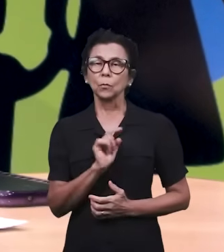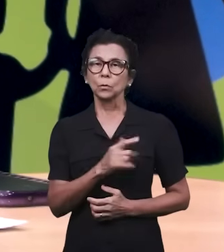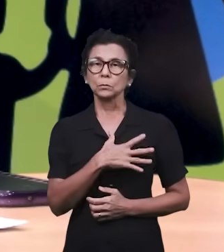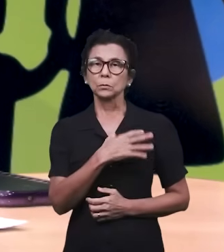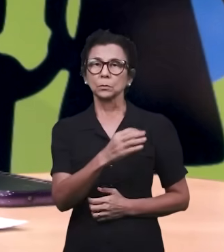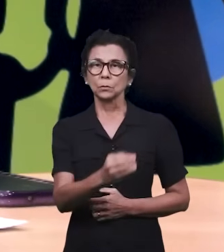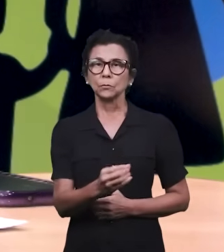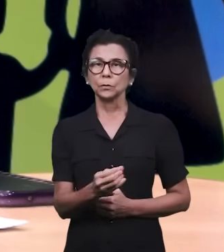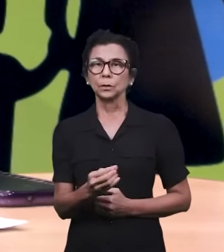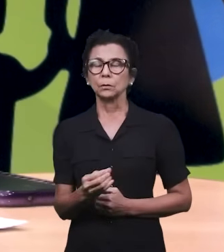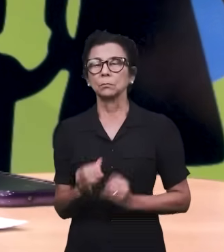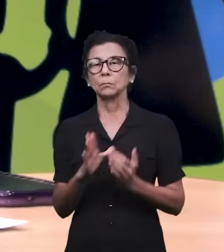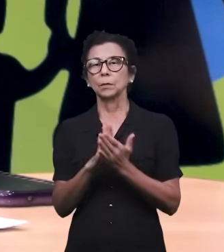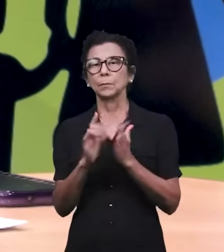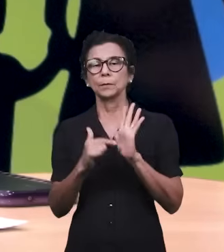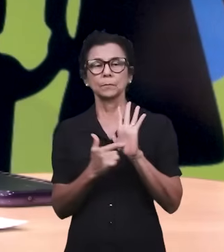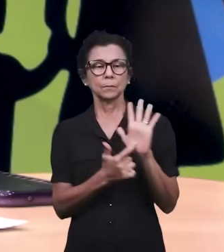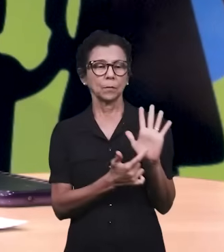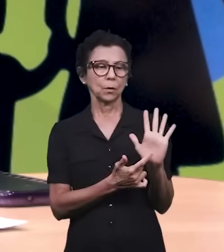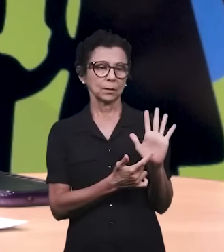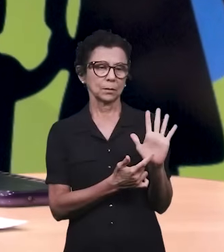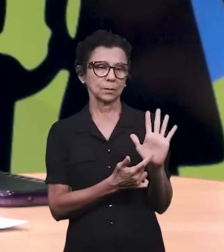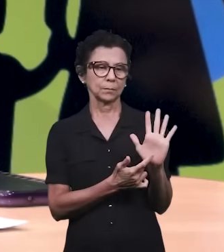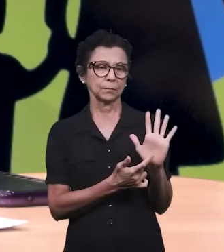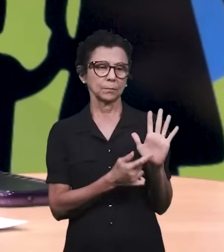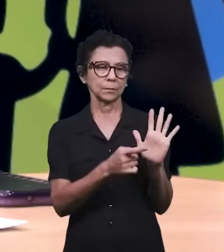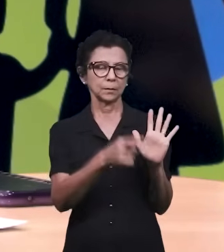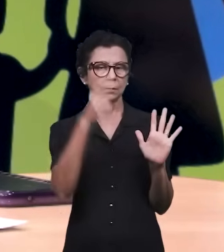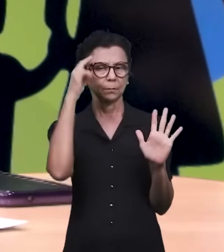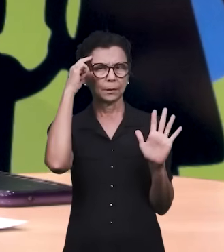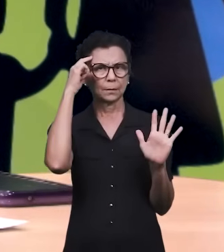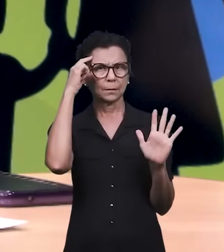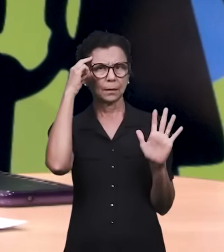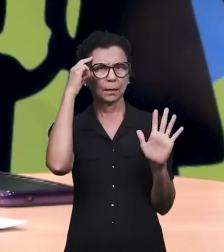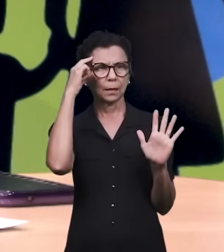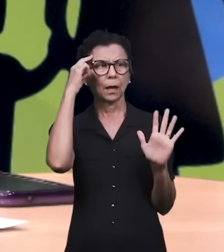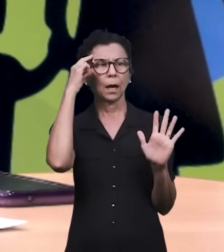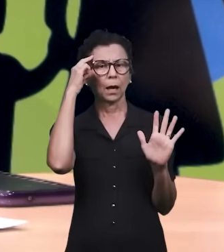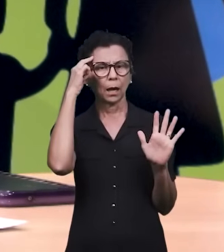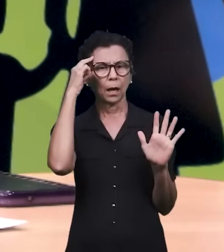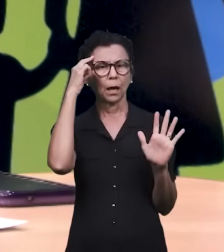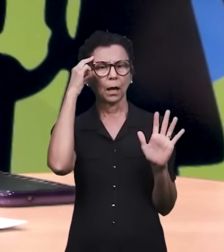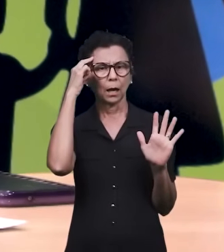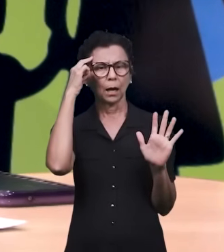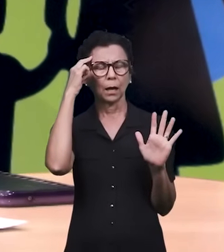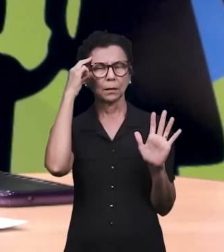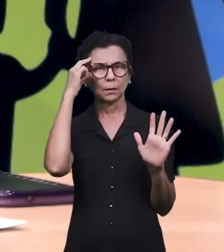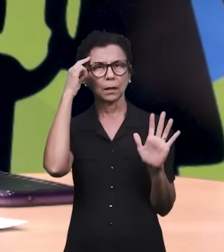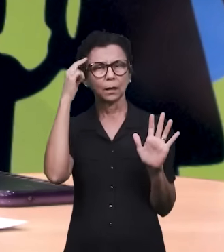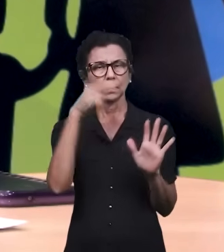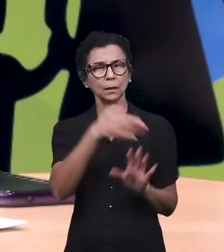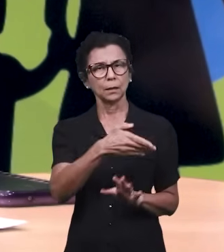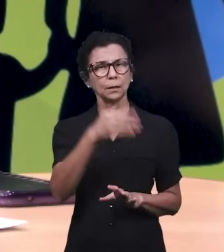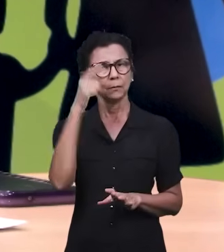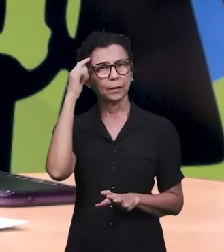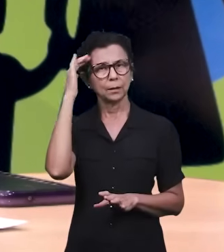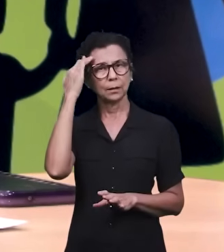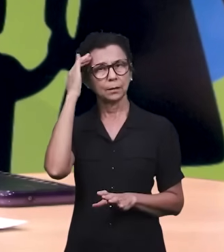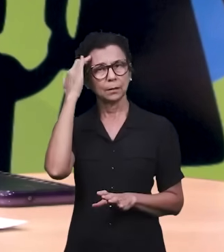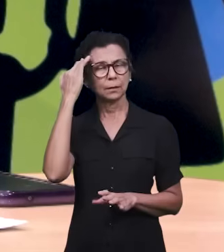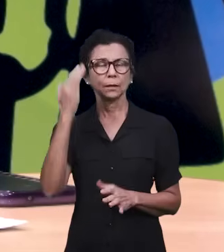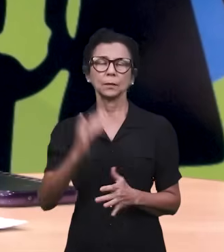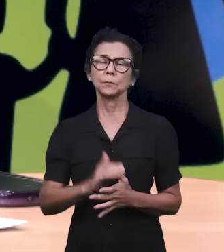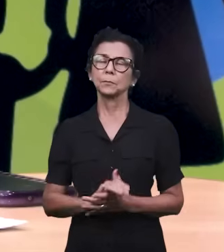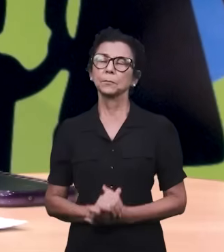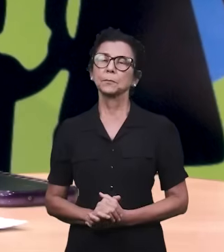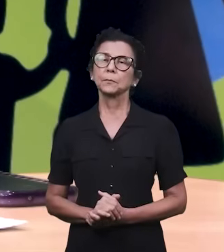palavra de Deus, tudo flui, tudo fica mais fácil. E essa percepção, eles